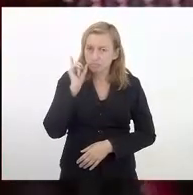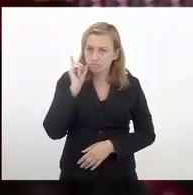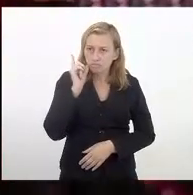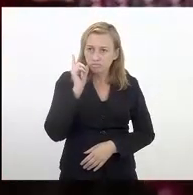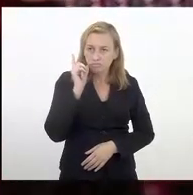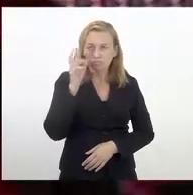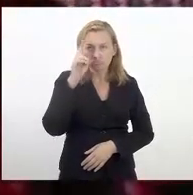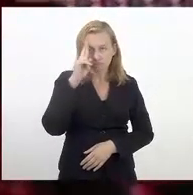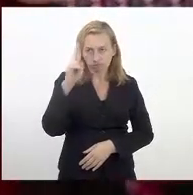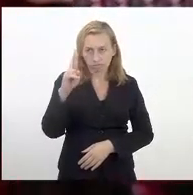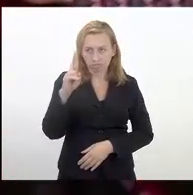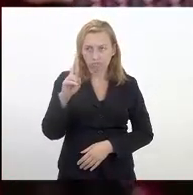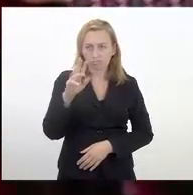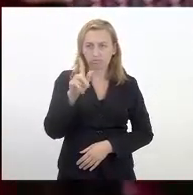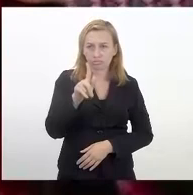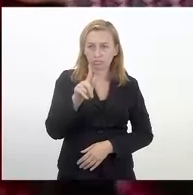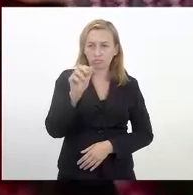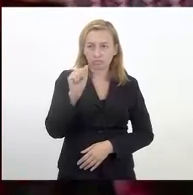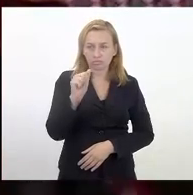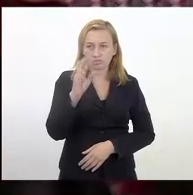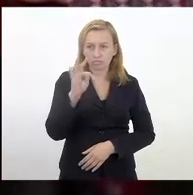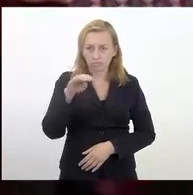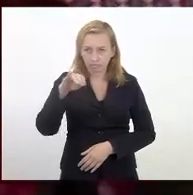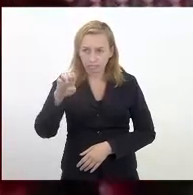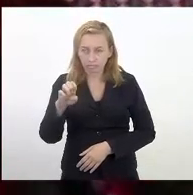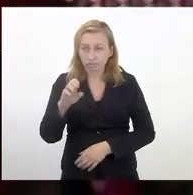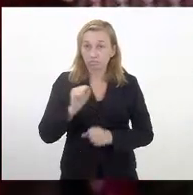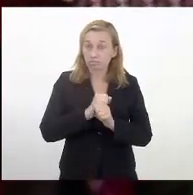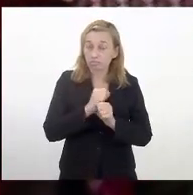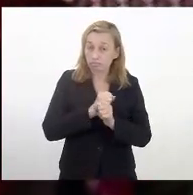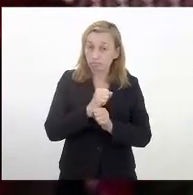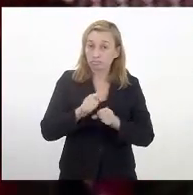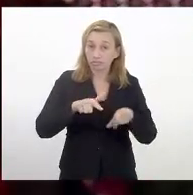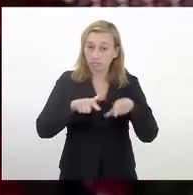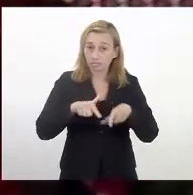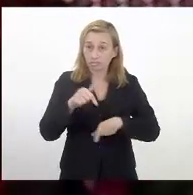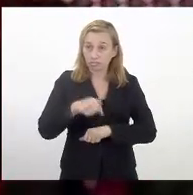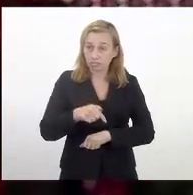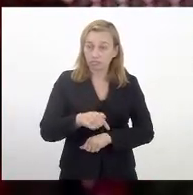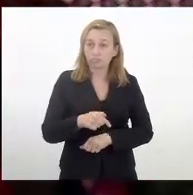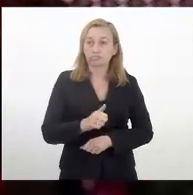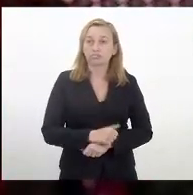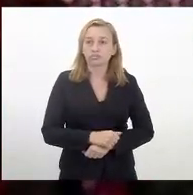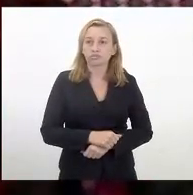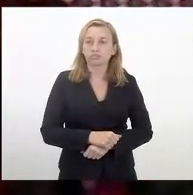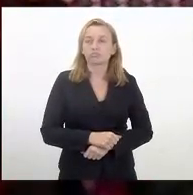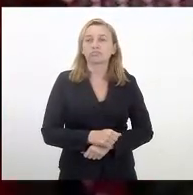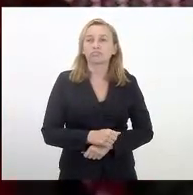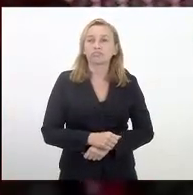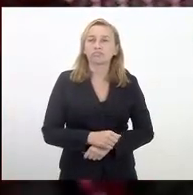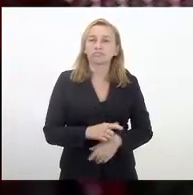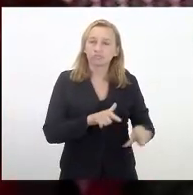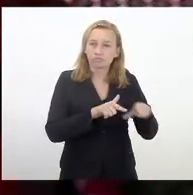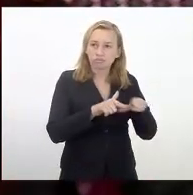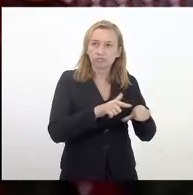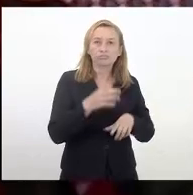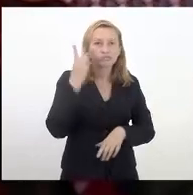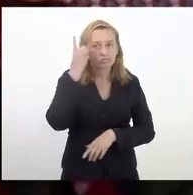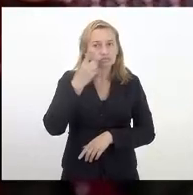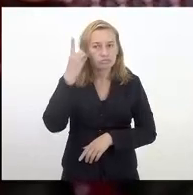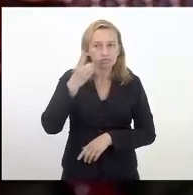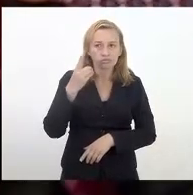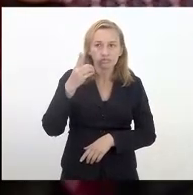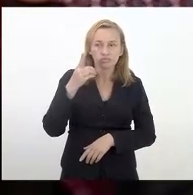mesmo a minha chefe de gabinete que já está anos aqui passou pelo o fato do deputado agora